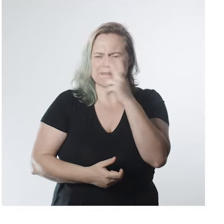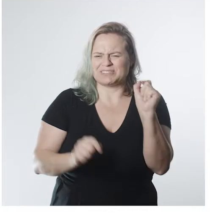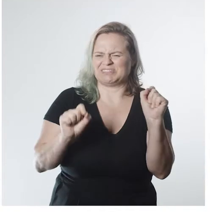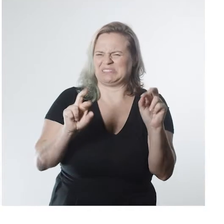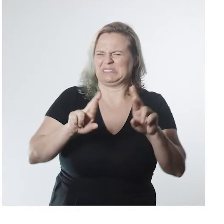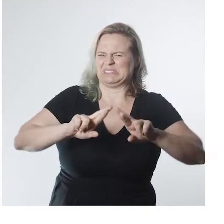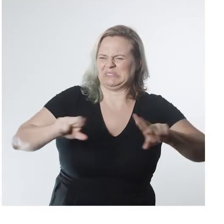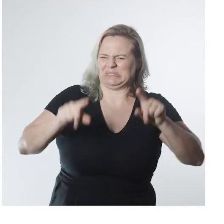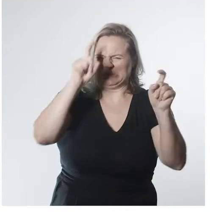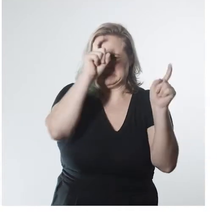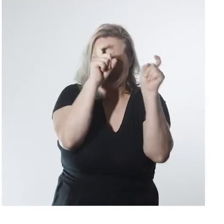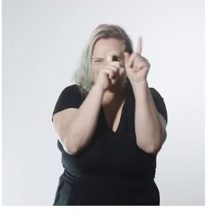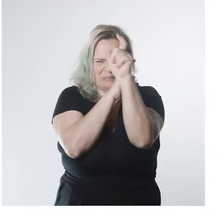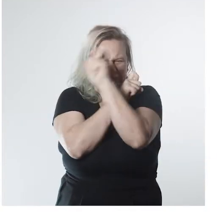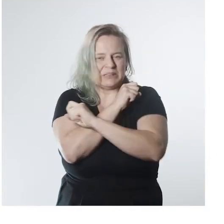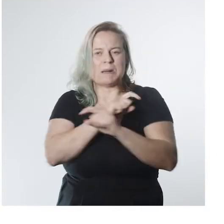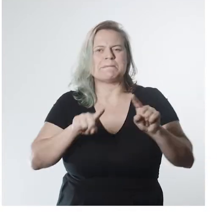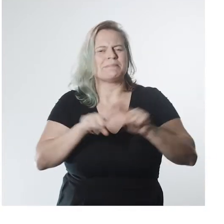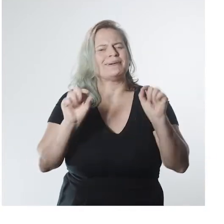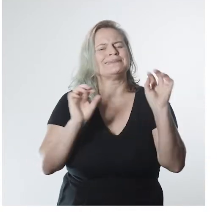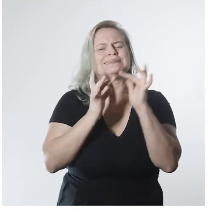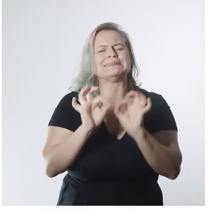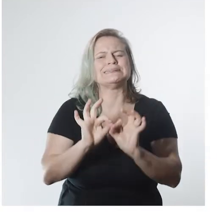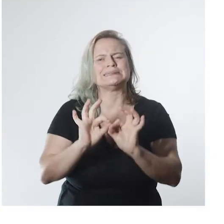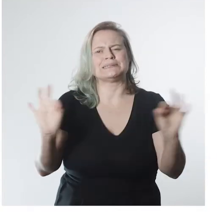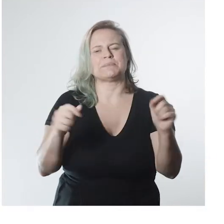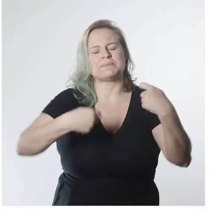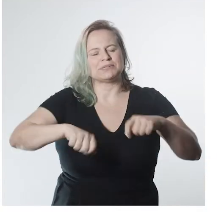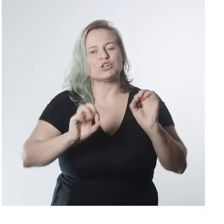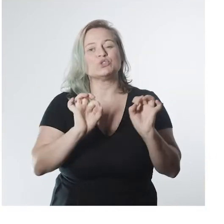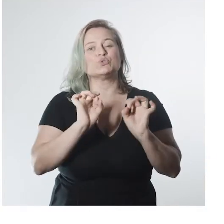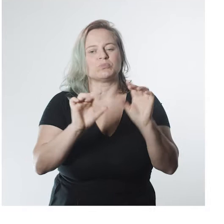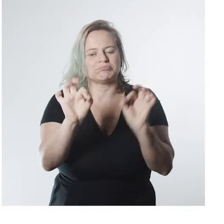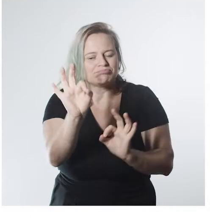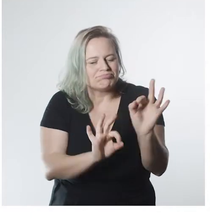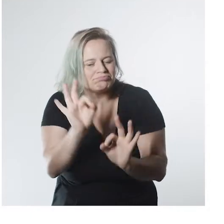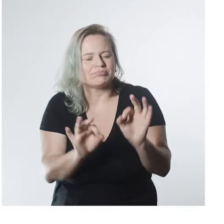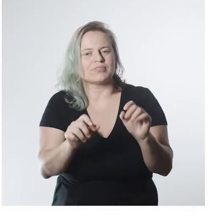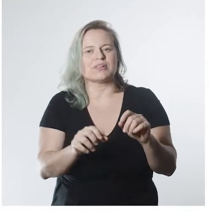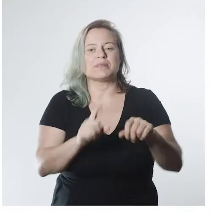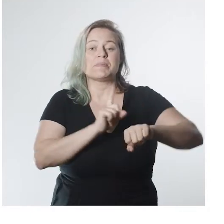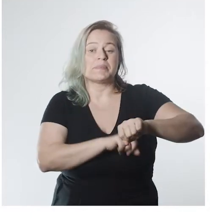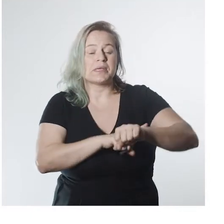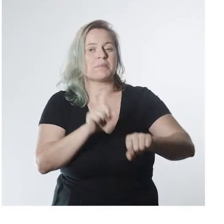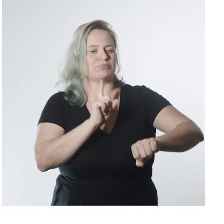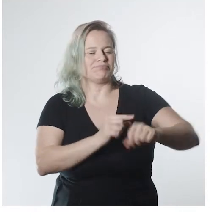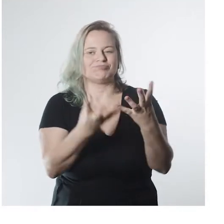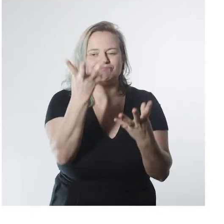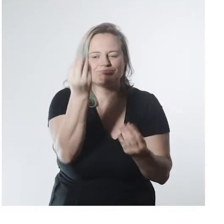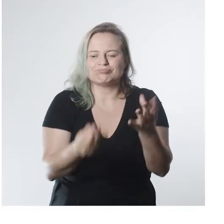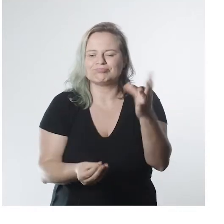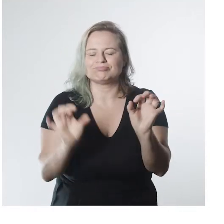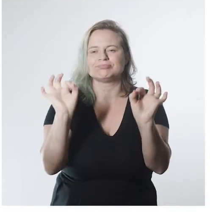para prepará-los, né? Mas na realidade é muito simples. É necessário apenas um pouco de organização e tempo para conseguir um caldo